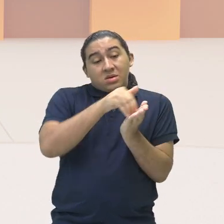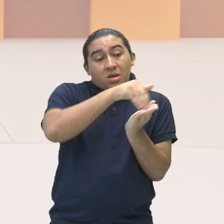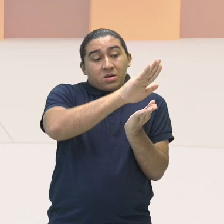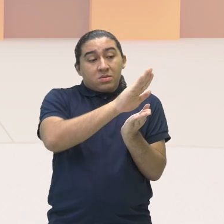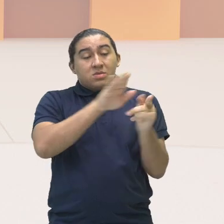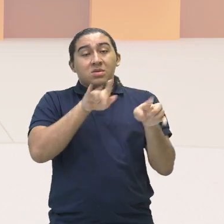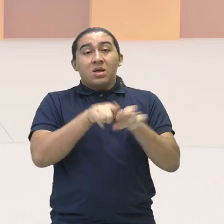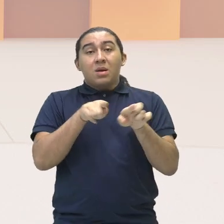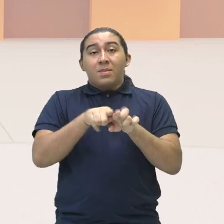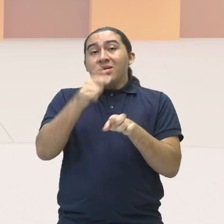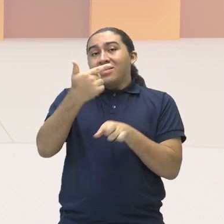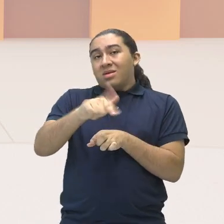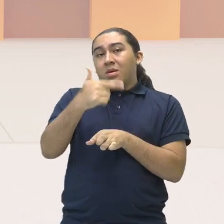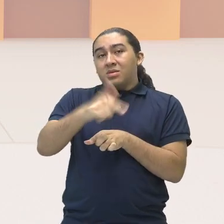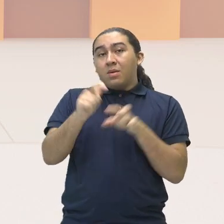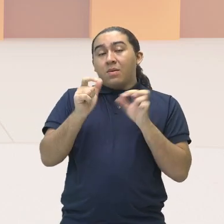devida